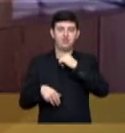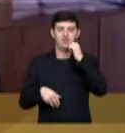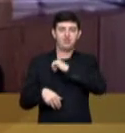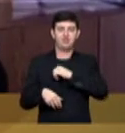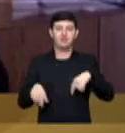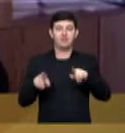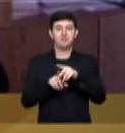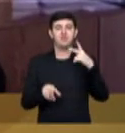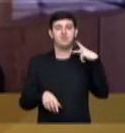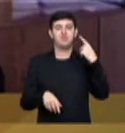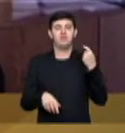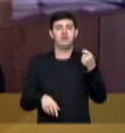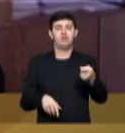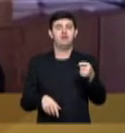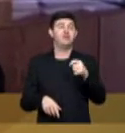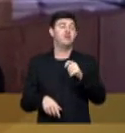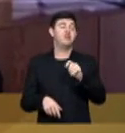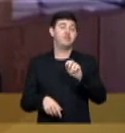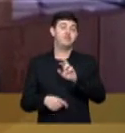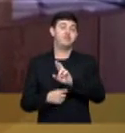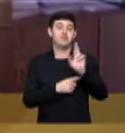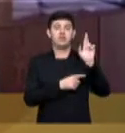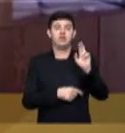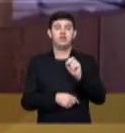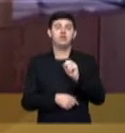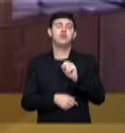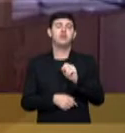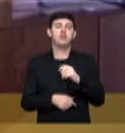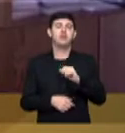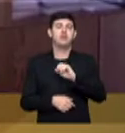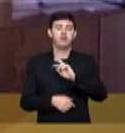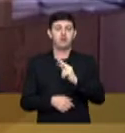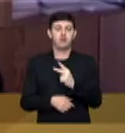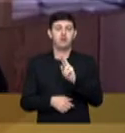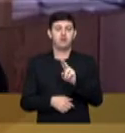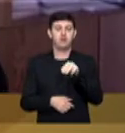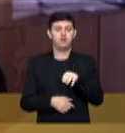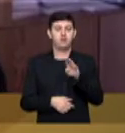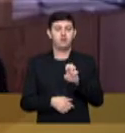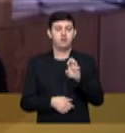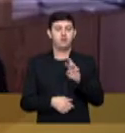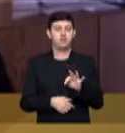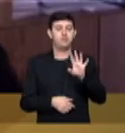doutor vice-procurador-geral da República, doutor Humberto Jacques, colegas aqui da tribuna.